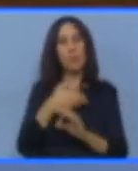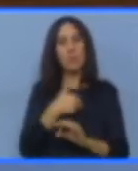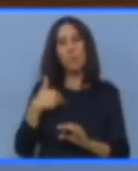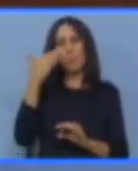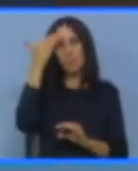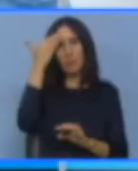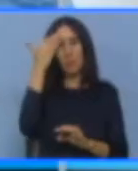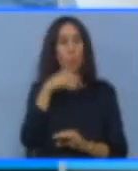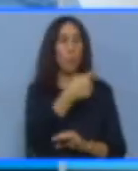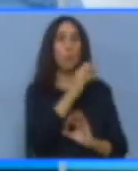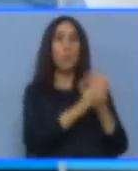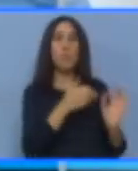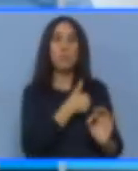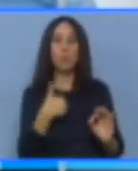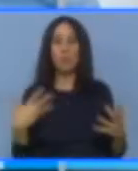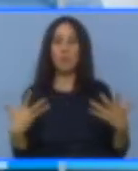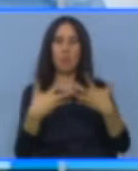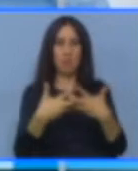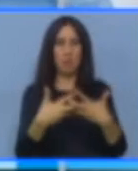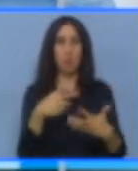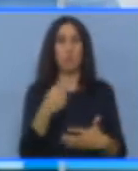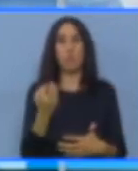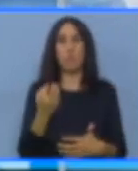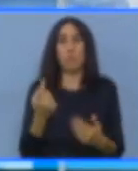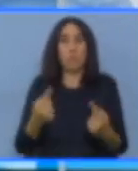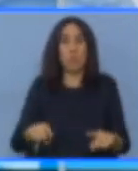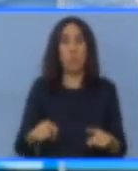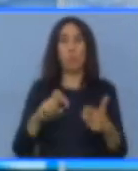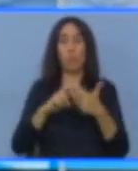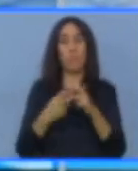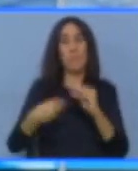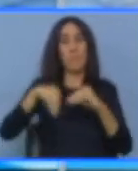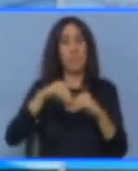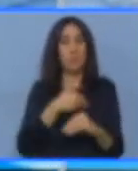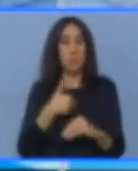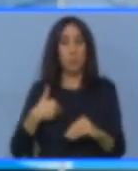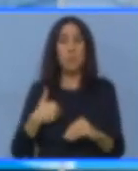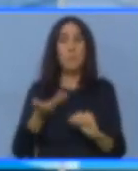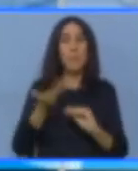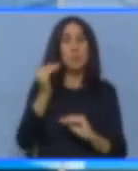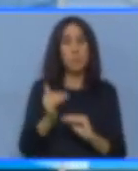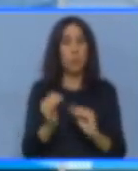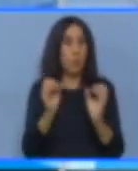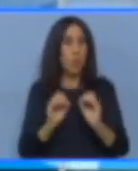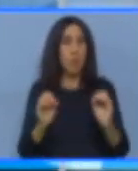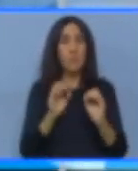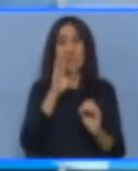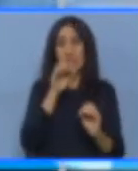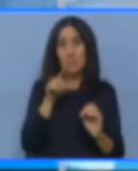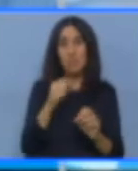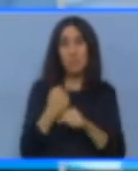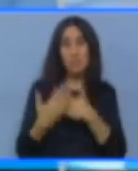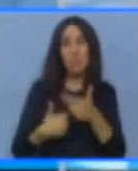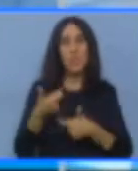nos outros cuidados de saúde, que não são mais do que outro problema de saúde, nem mais nem menos. Se esse trabalho for sendo